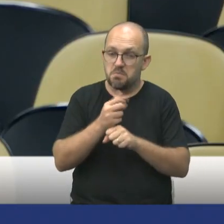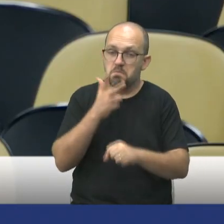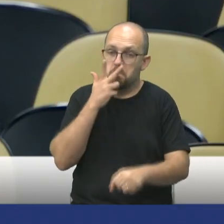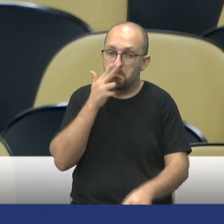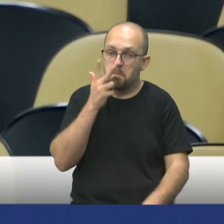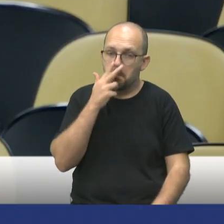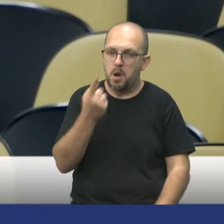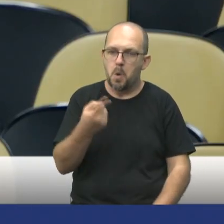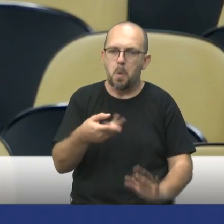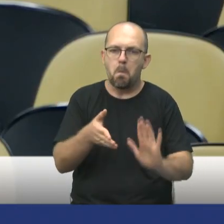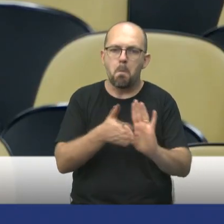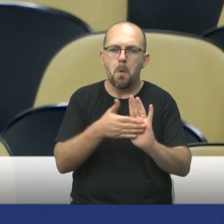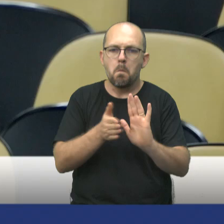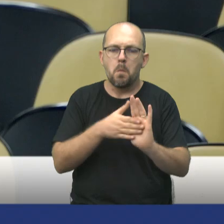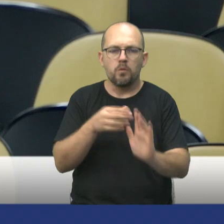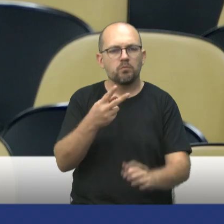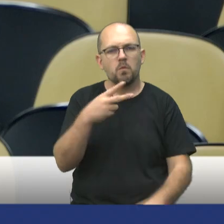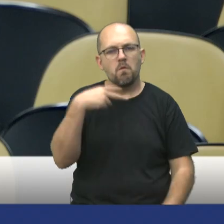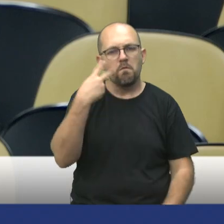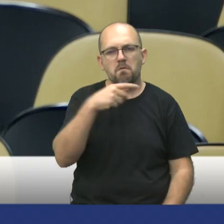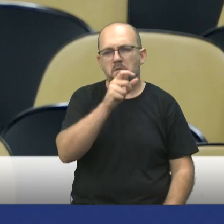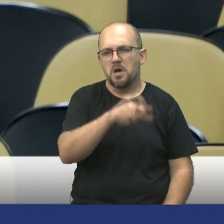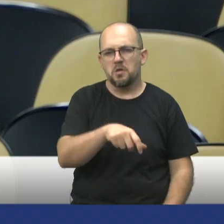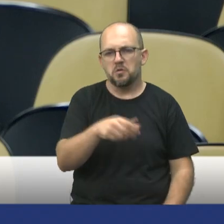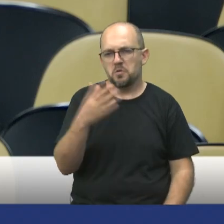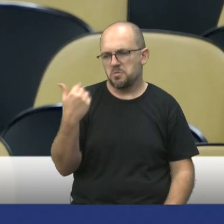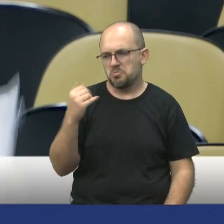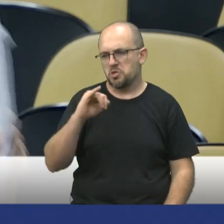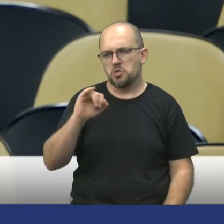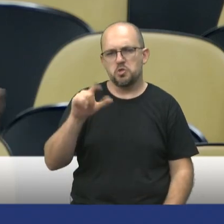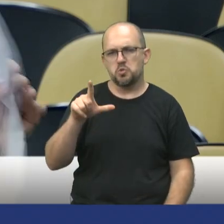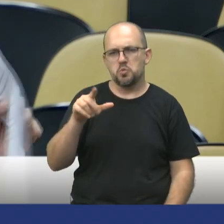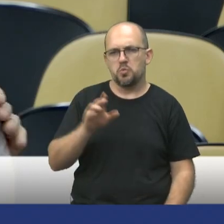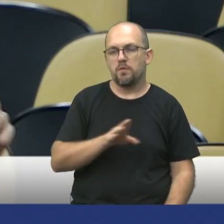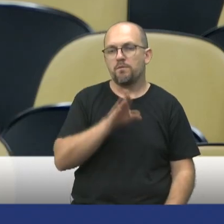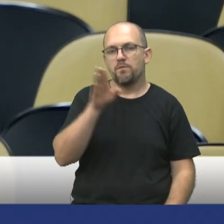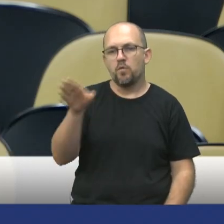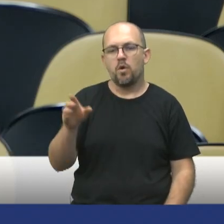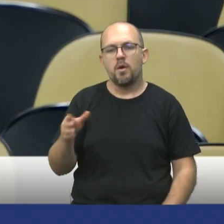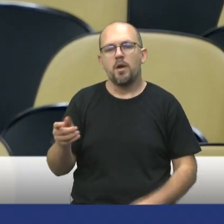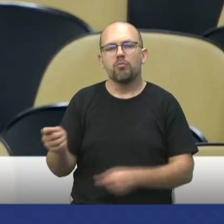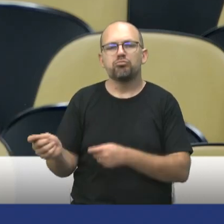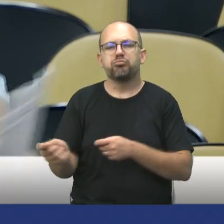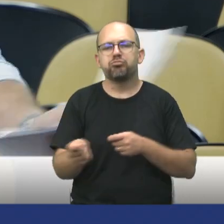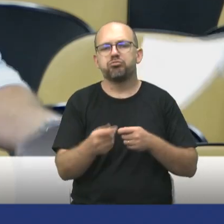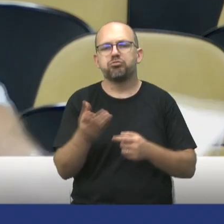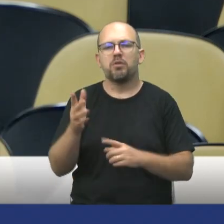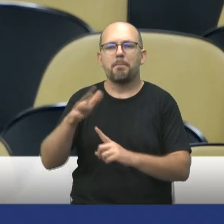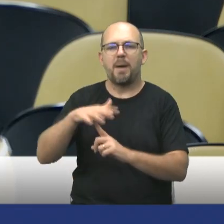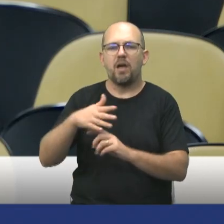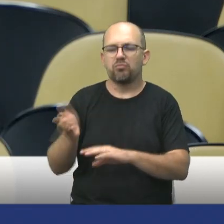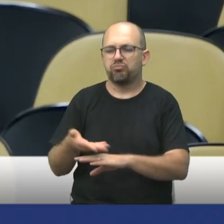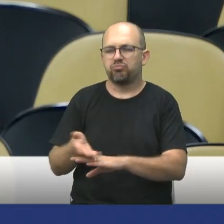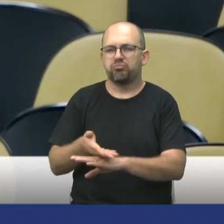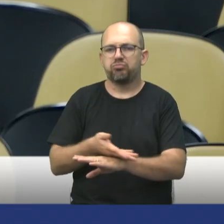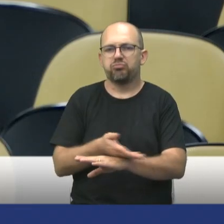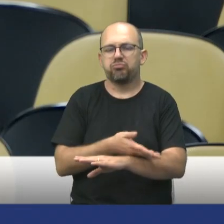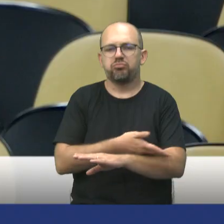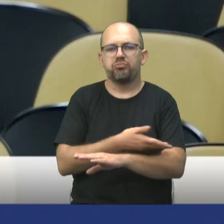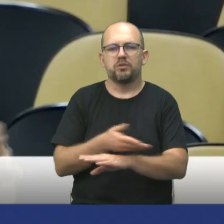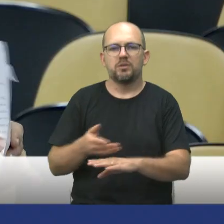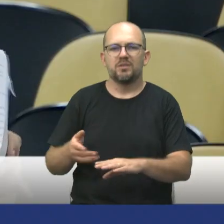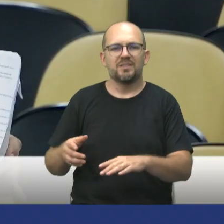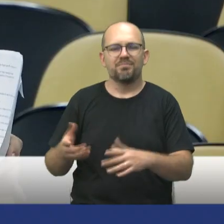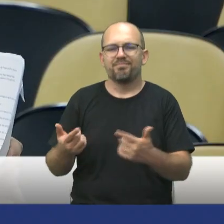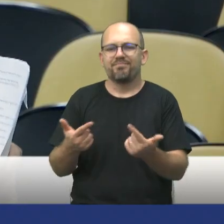uma proposta de um vereador aqui, acho que foi em julho, acho que cortaram só o mato e bastante aguapé em volta e